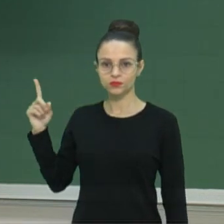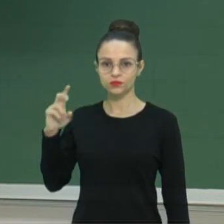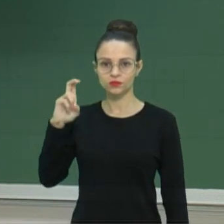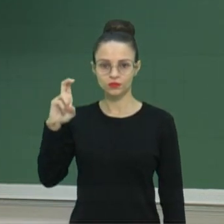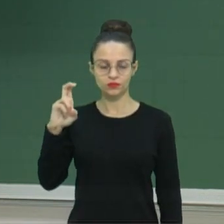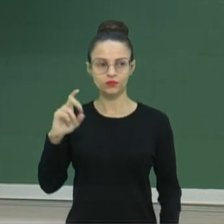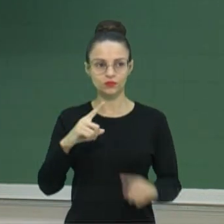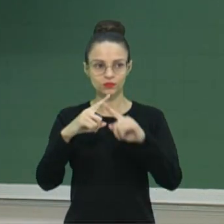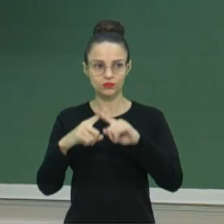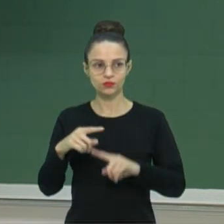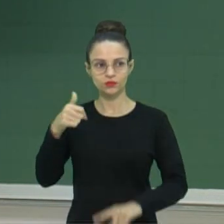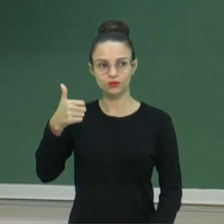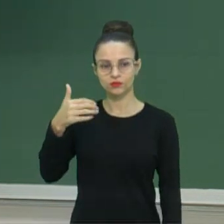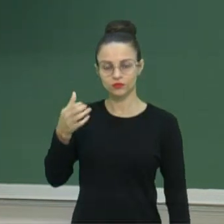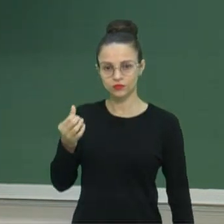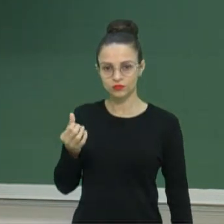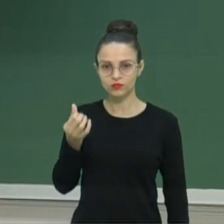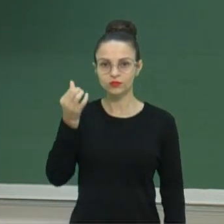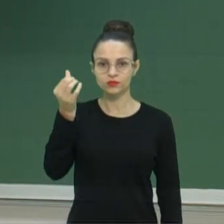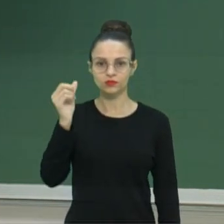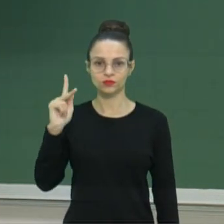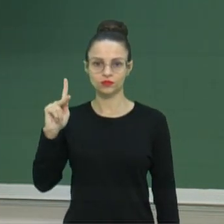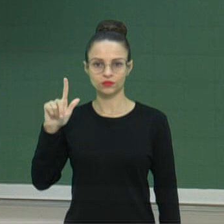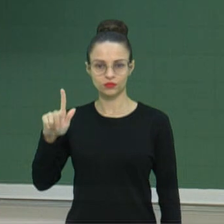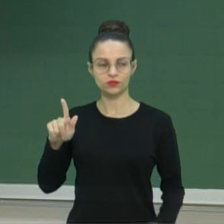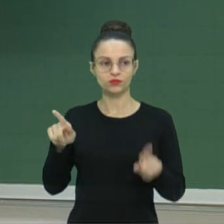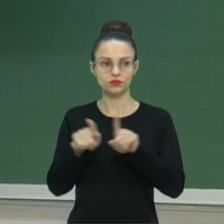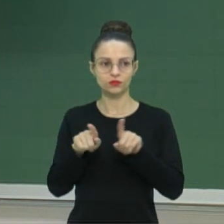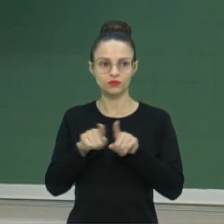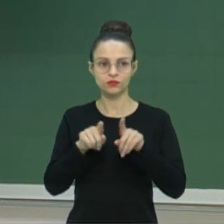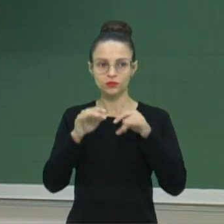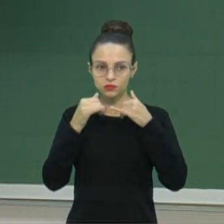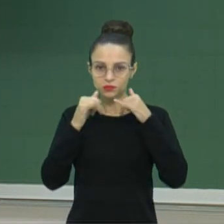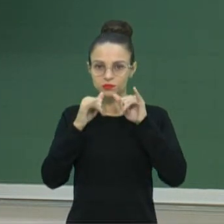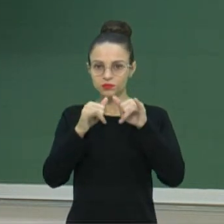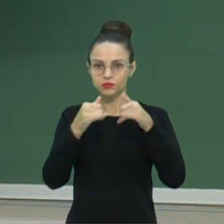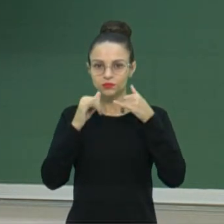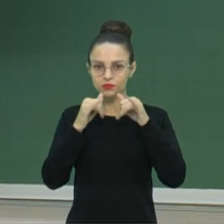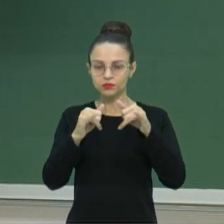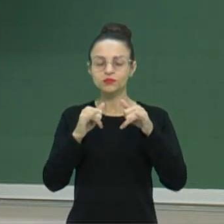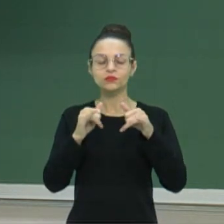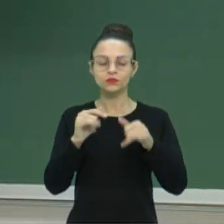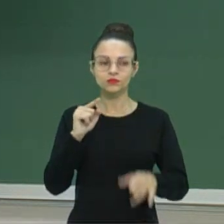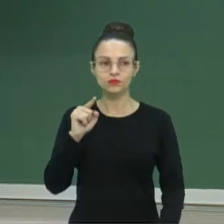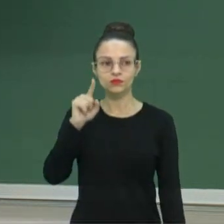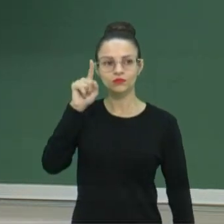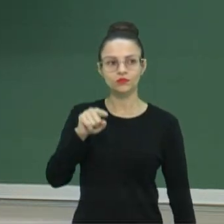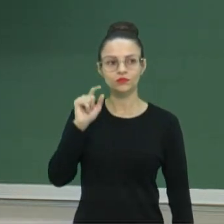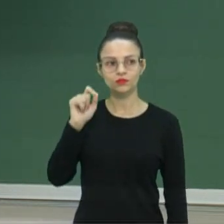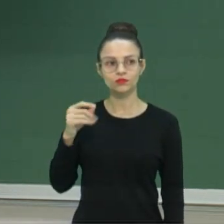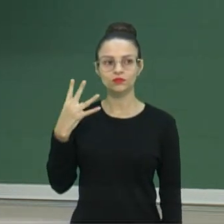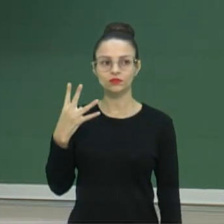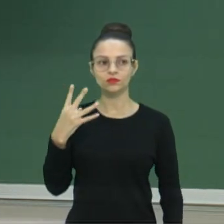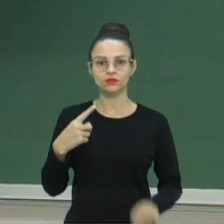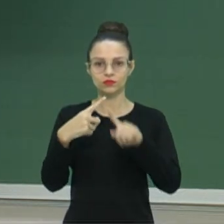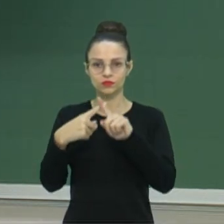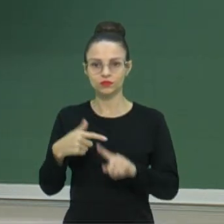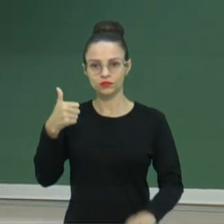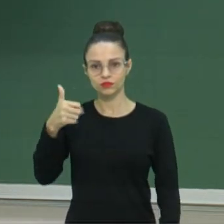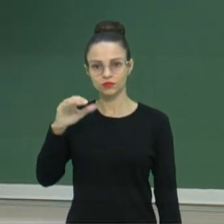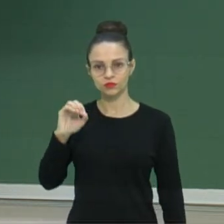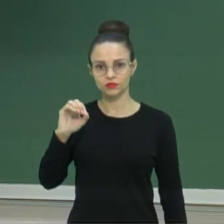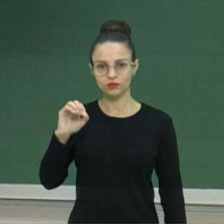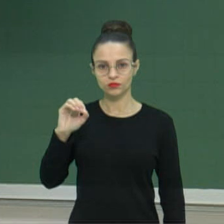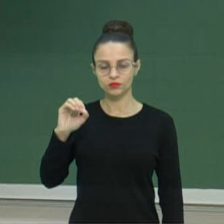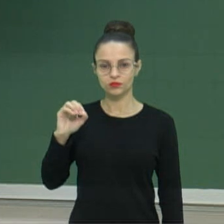vezes 10 na sexta quilograma, e a energia, né, associada à bomba atômica, que é 4 vezes 10 elevada